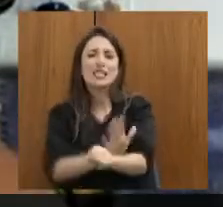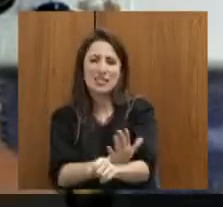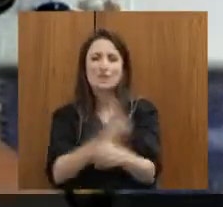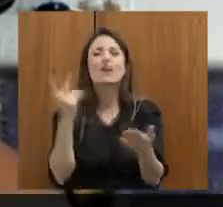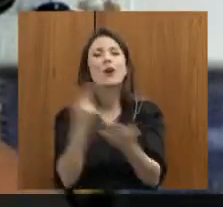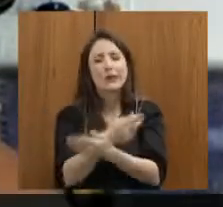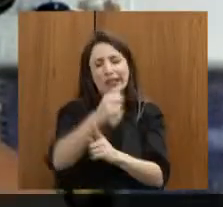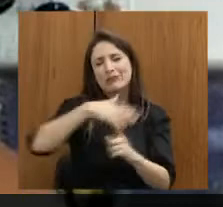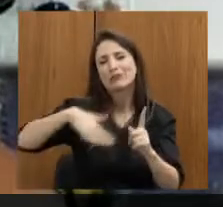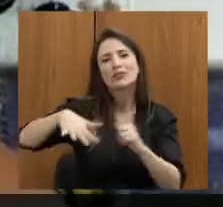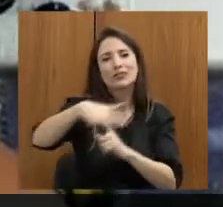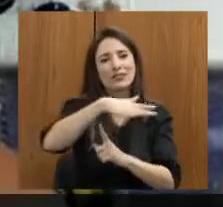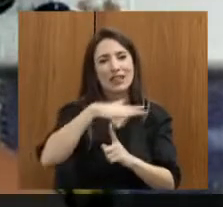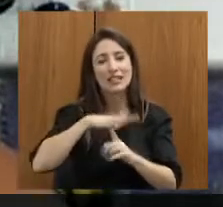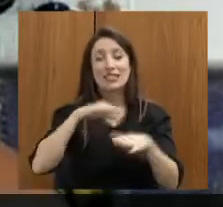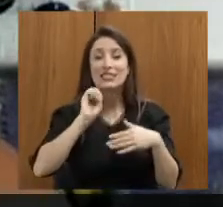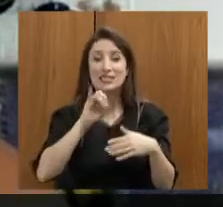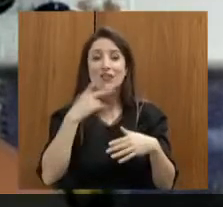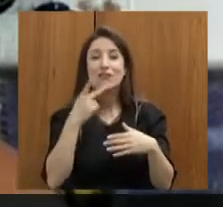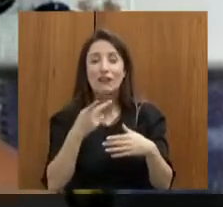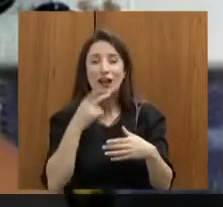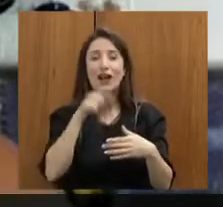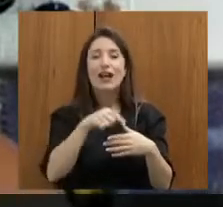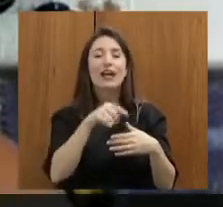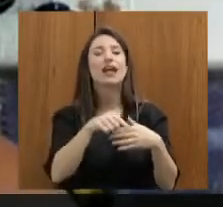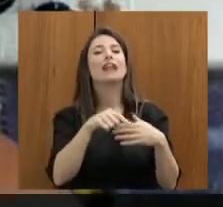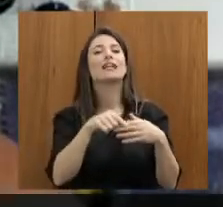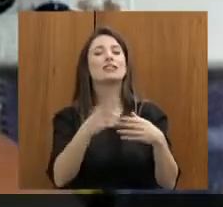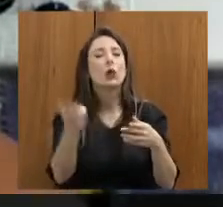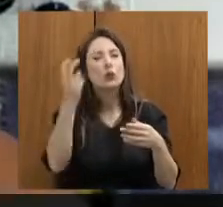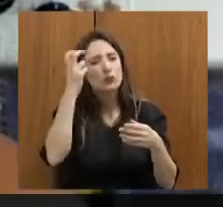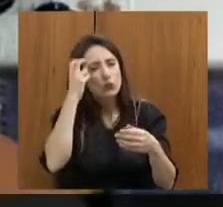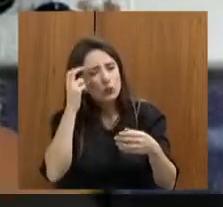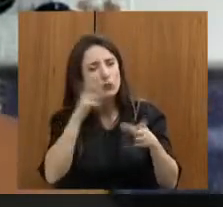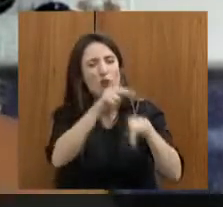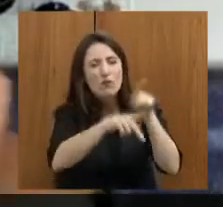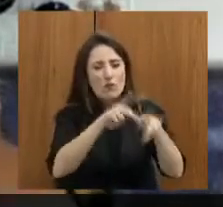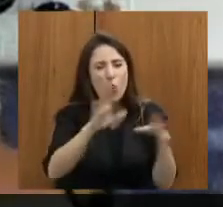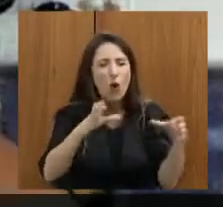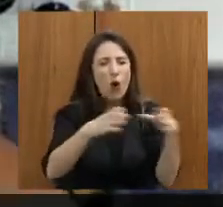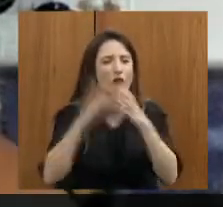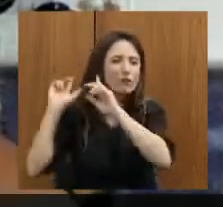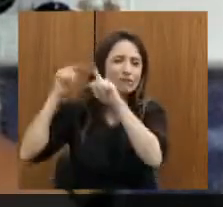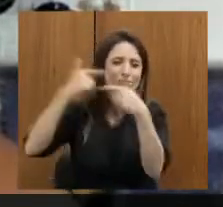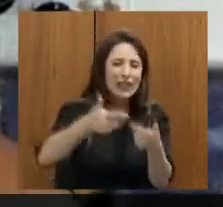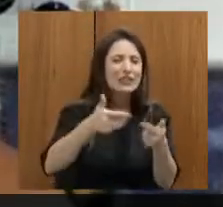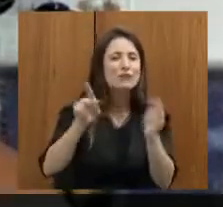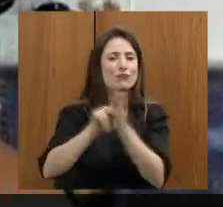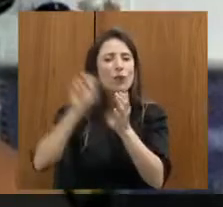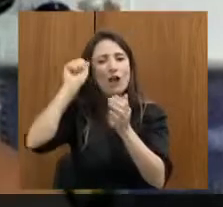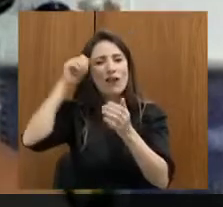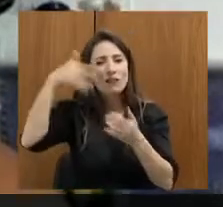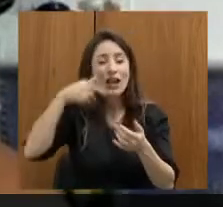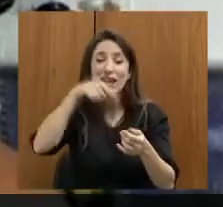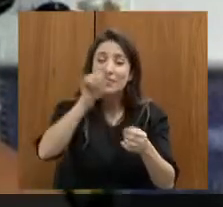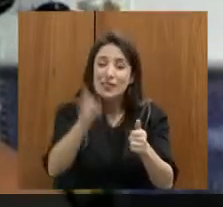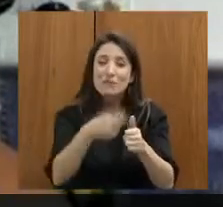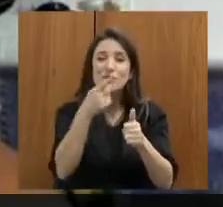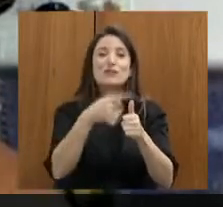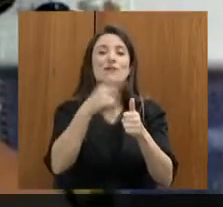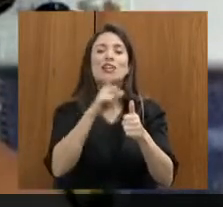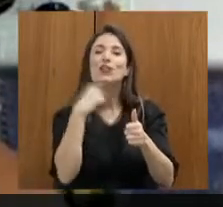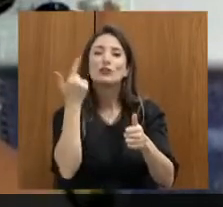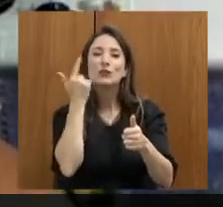me fala do Plano Nacional de desenvolvimento sustentável dos povos e comunidades tradicionais então primeiro passo e nós conseguimos organizar e implementar